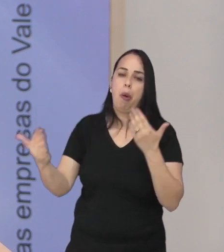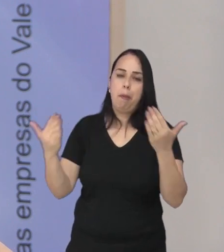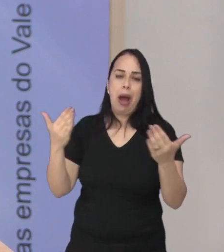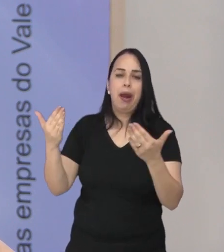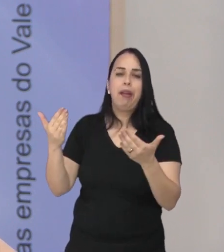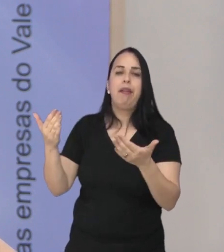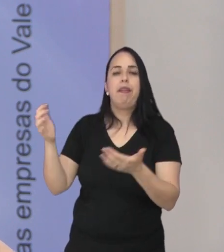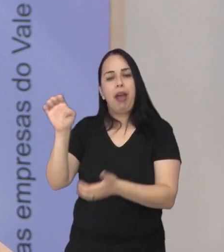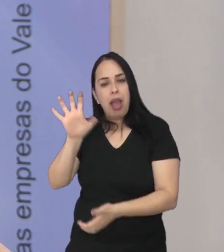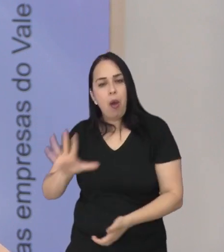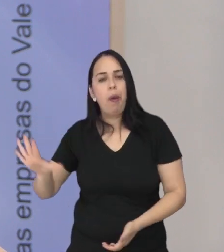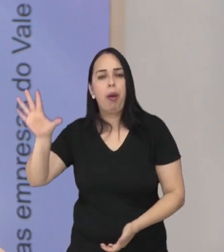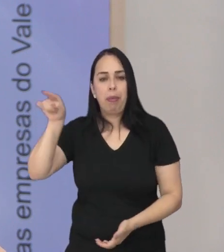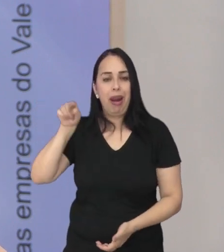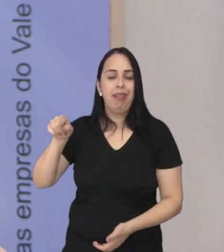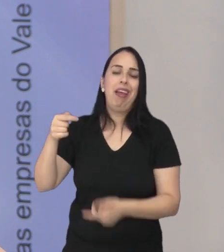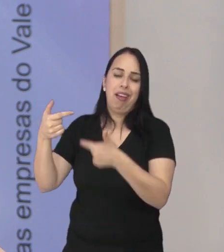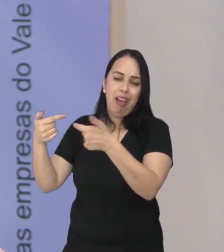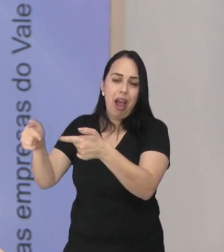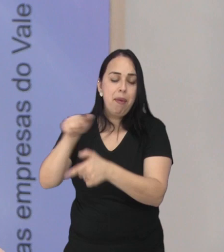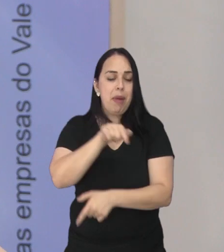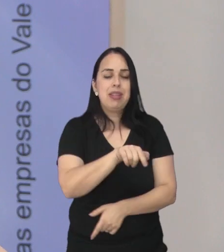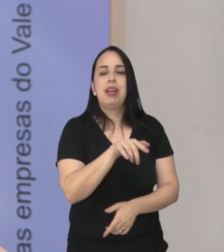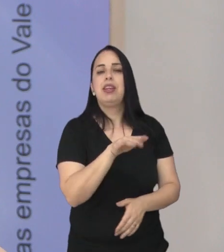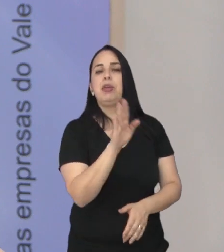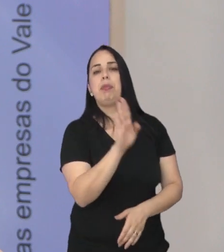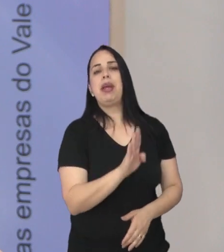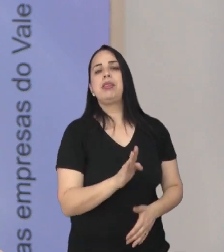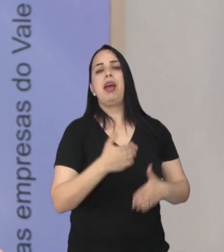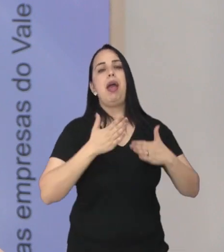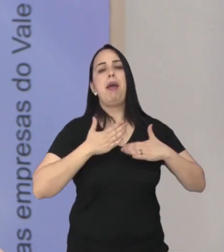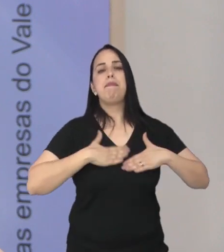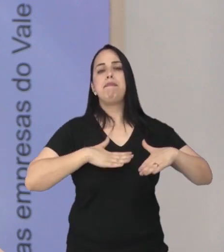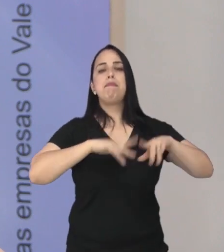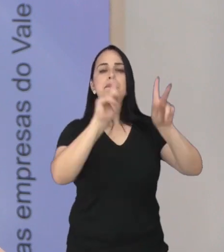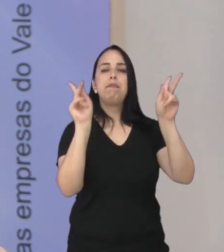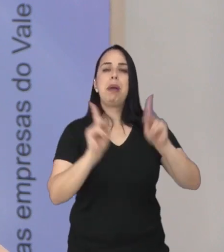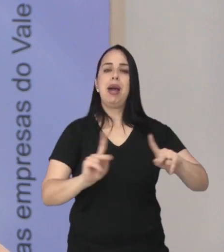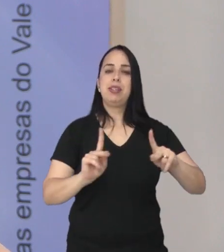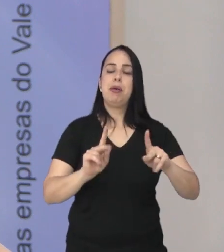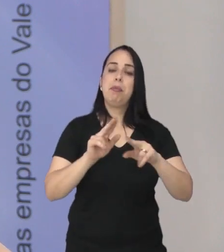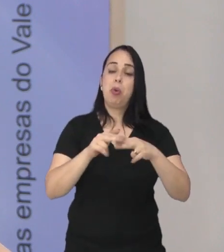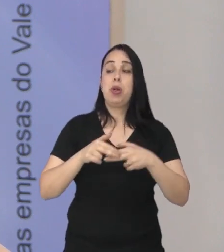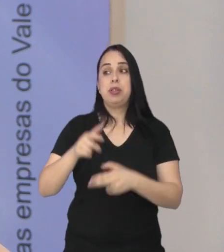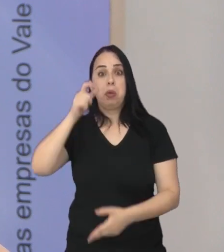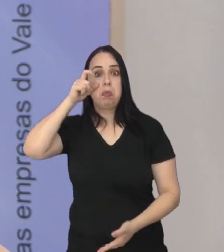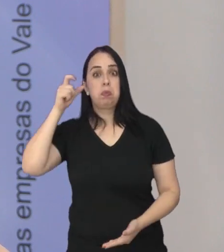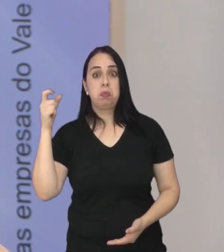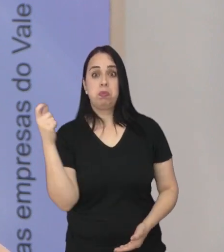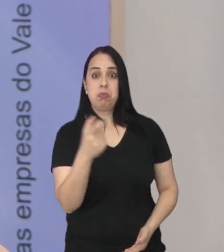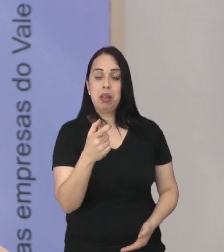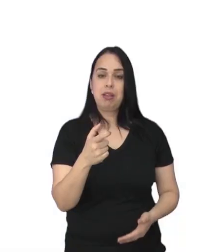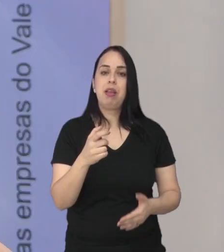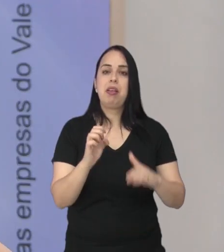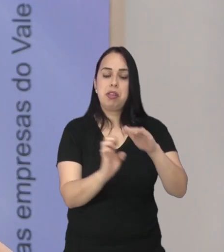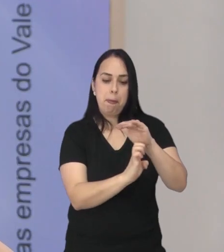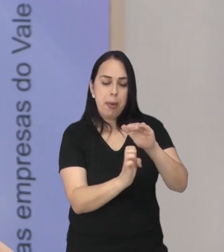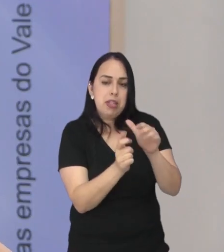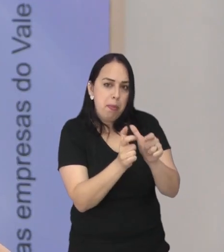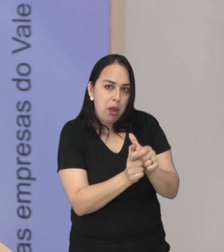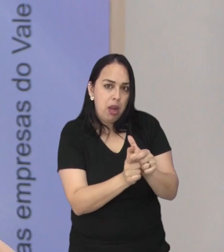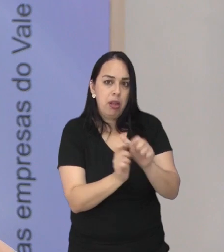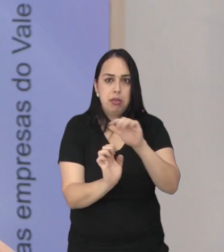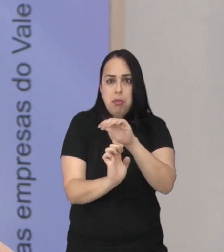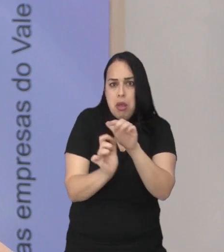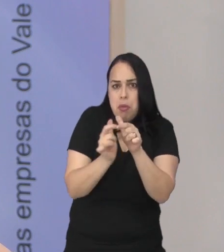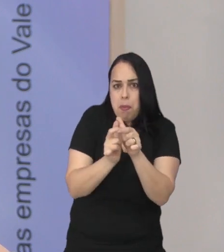que tem acontecido na Europa, aqui não, aqui é uma região pacificada, o que torna a região competitiva. As pequenas e